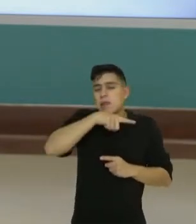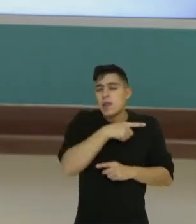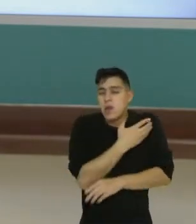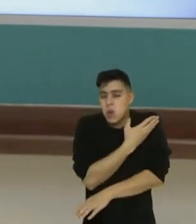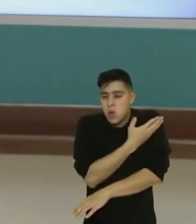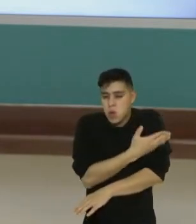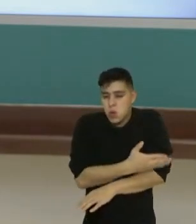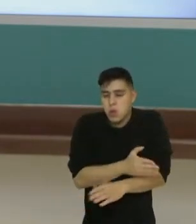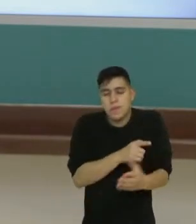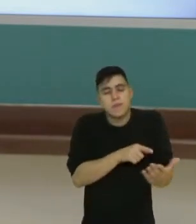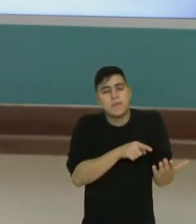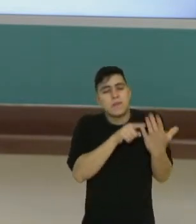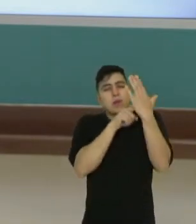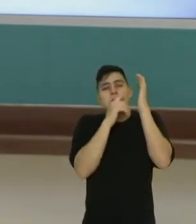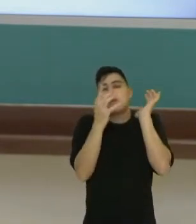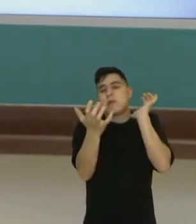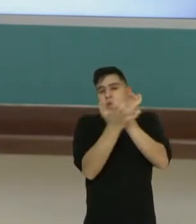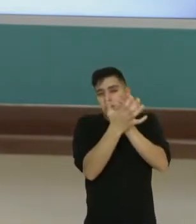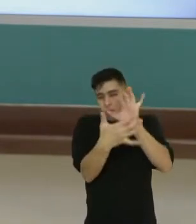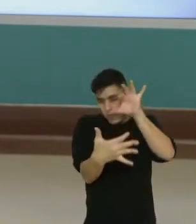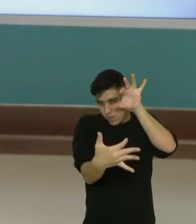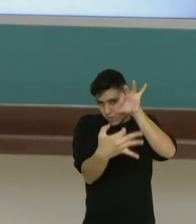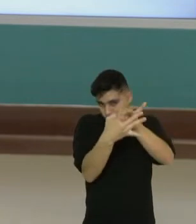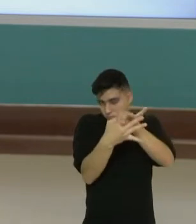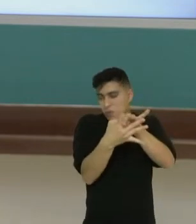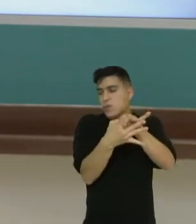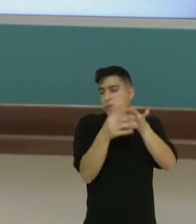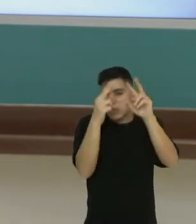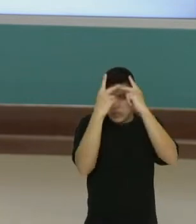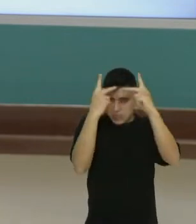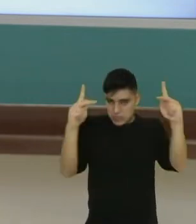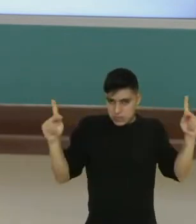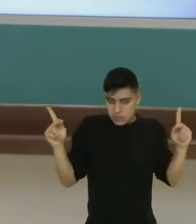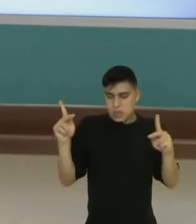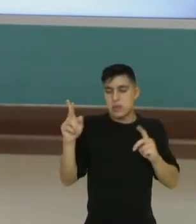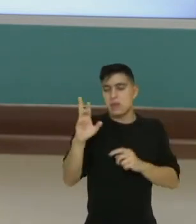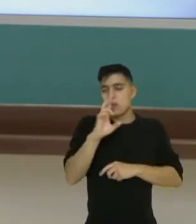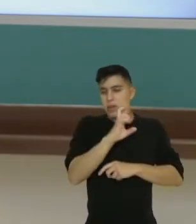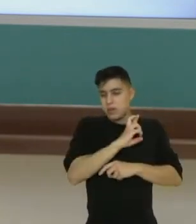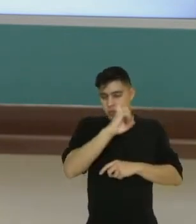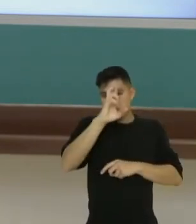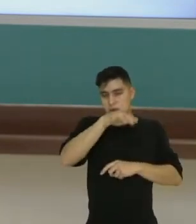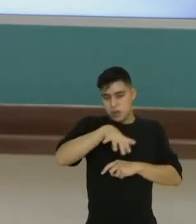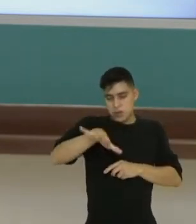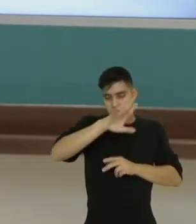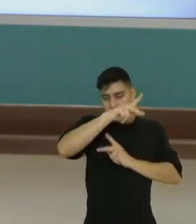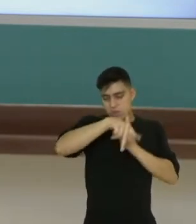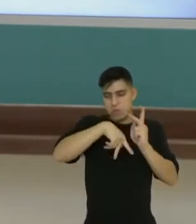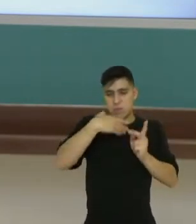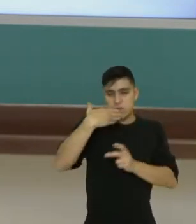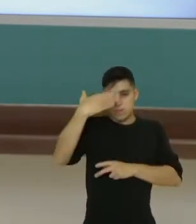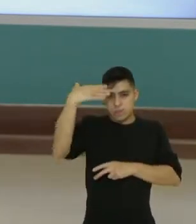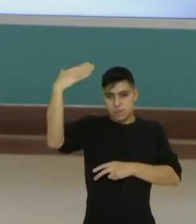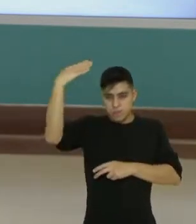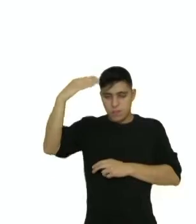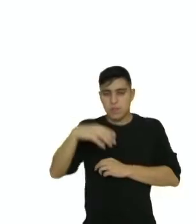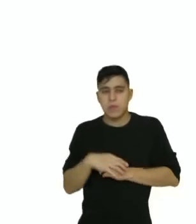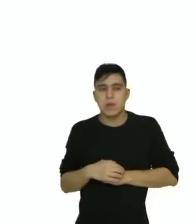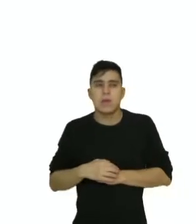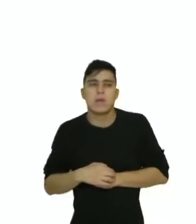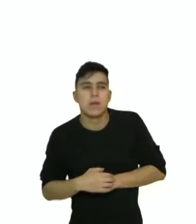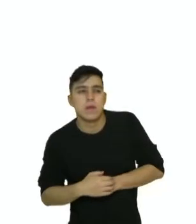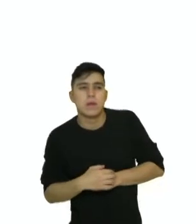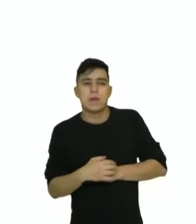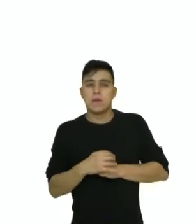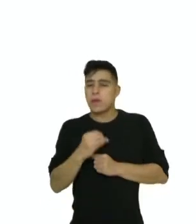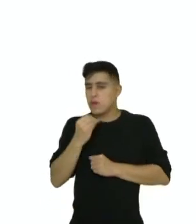ou remetem a releitura ou a lembrança desse tipo de situação. Aqui um exemplo em